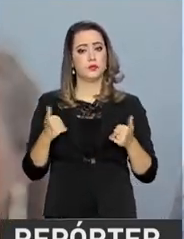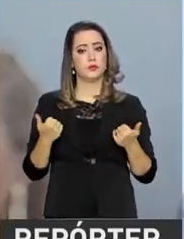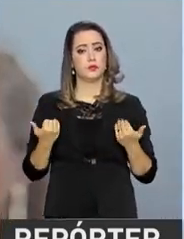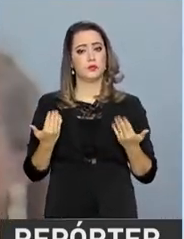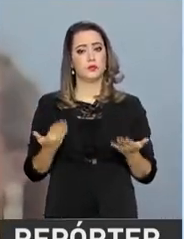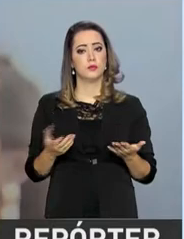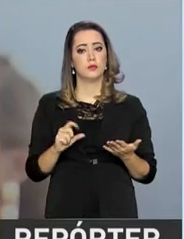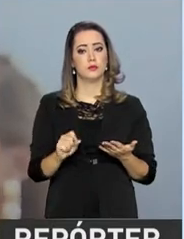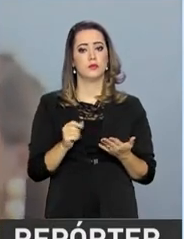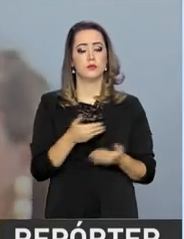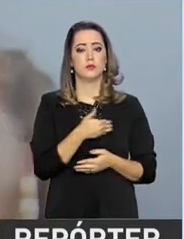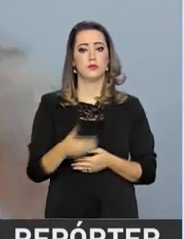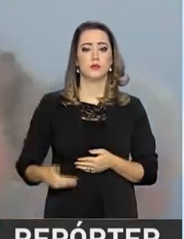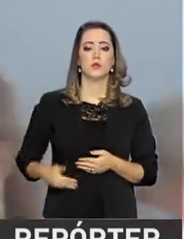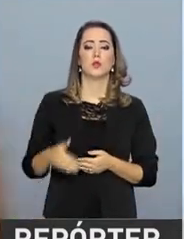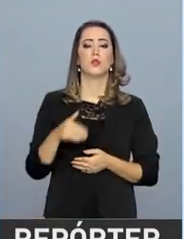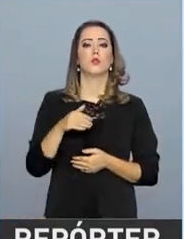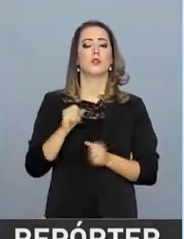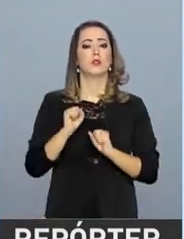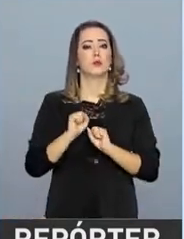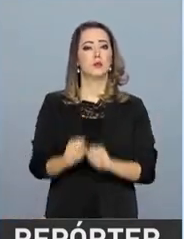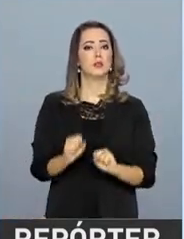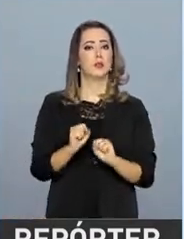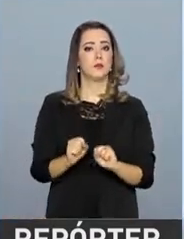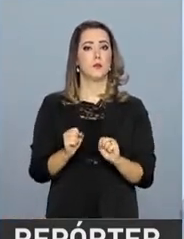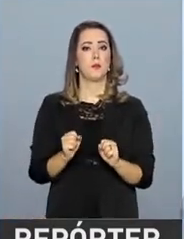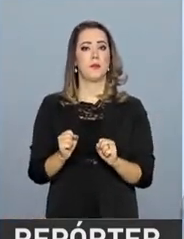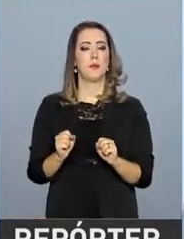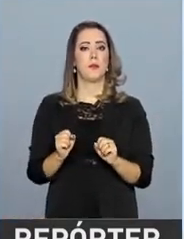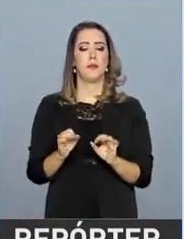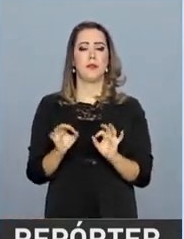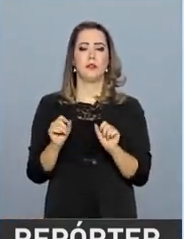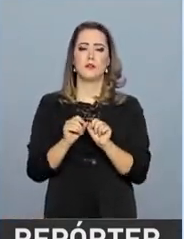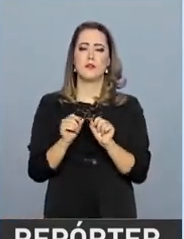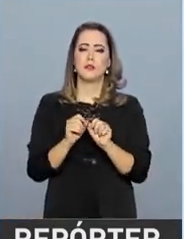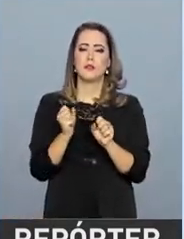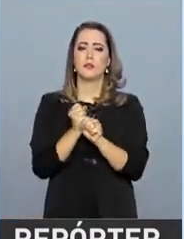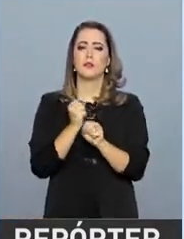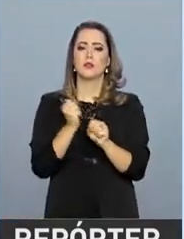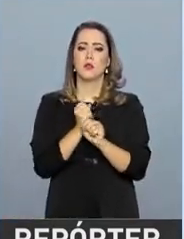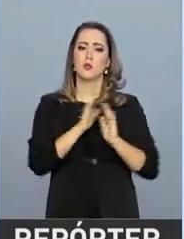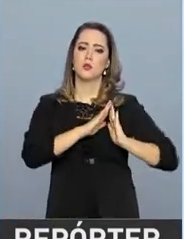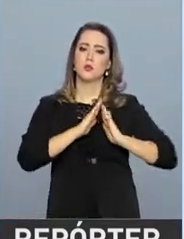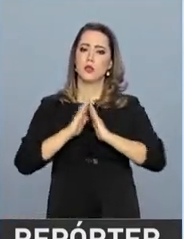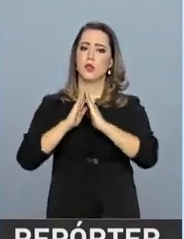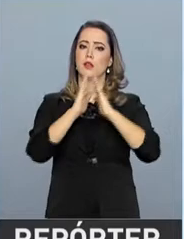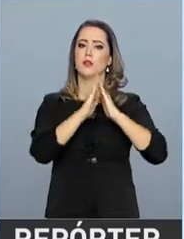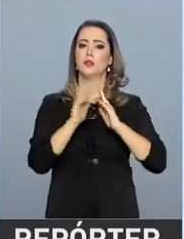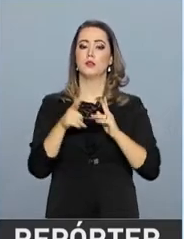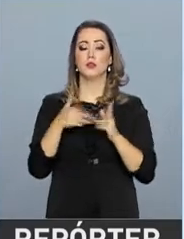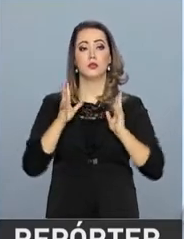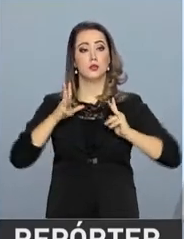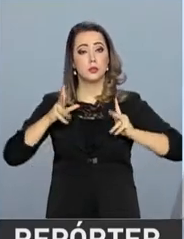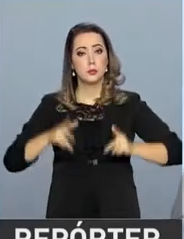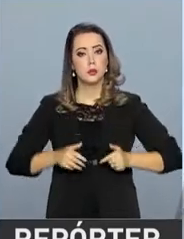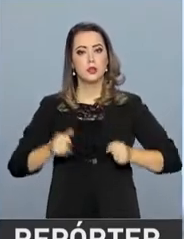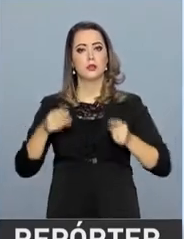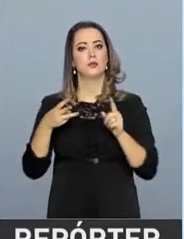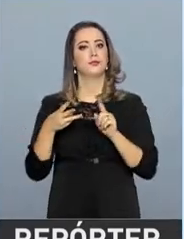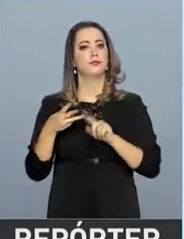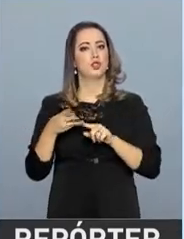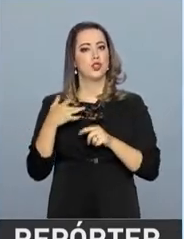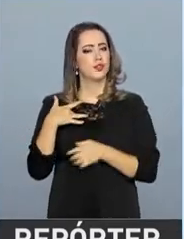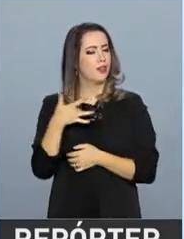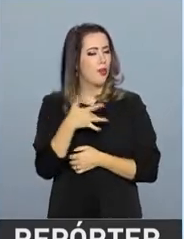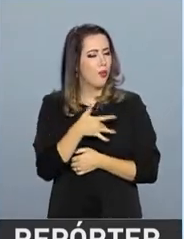o governo pudesse realizar obras de habitação de saneamento de